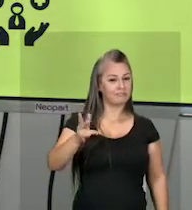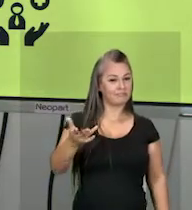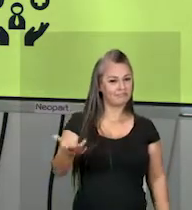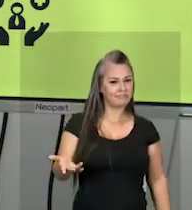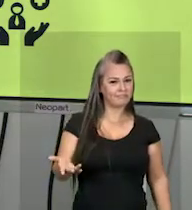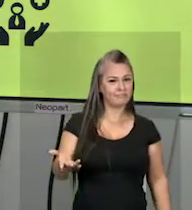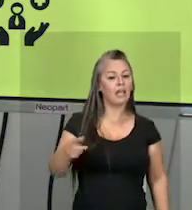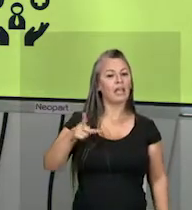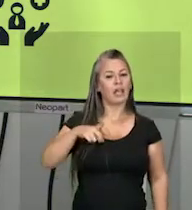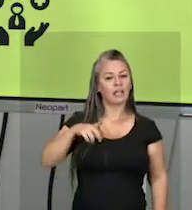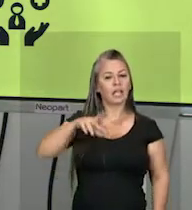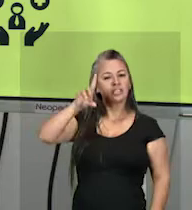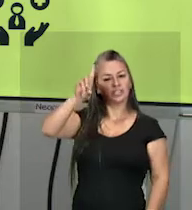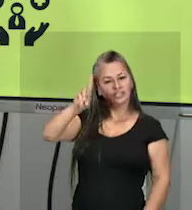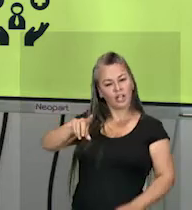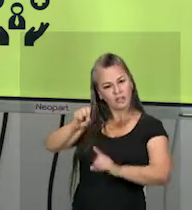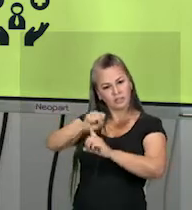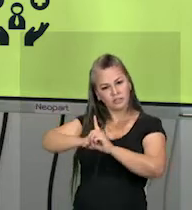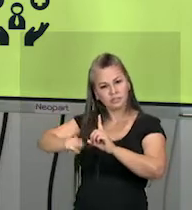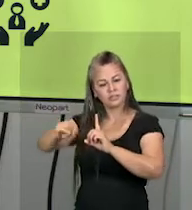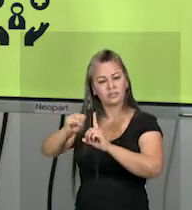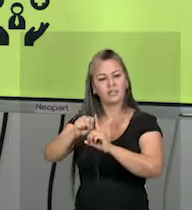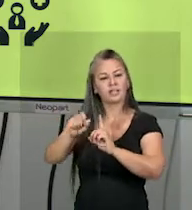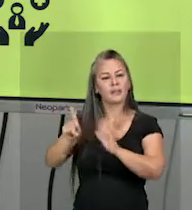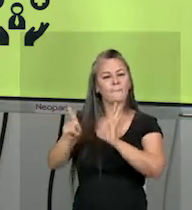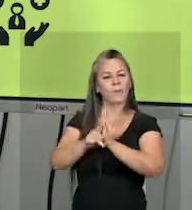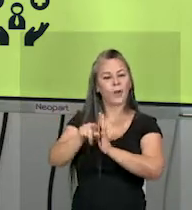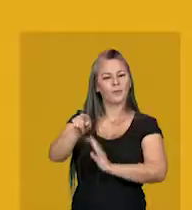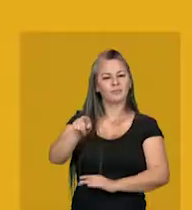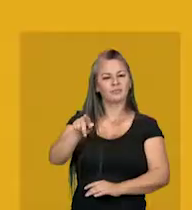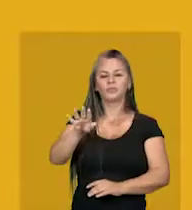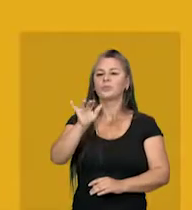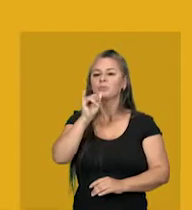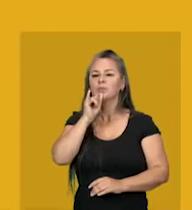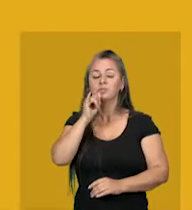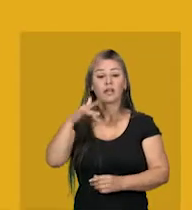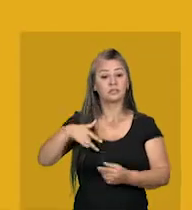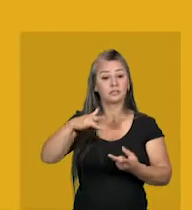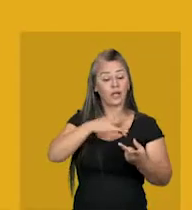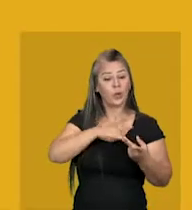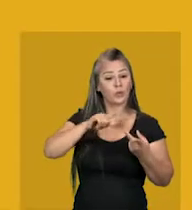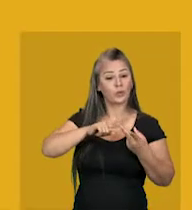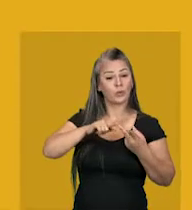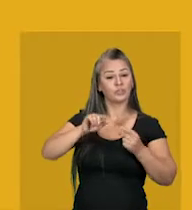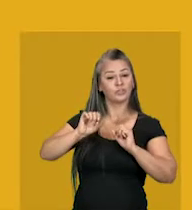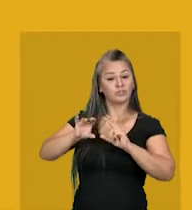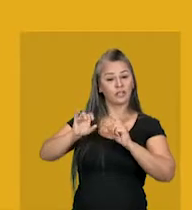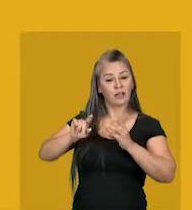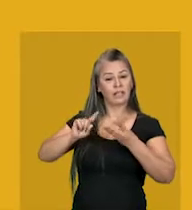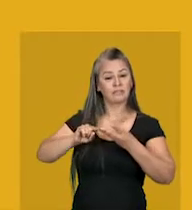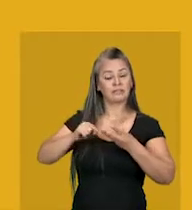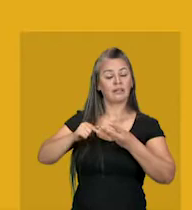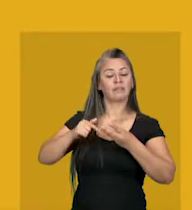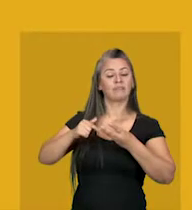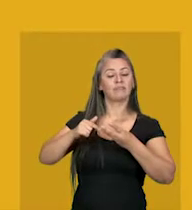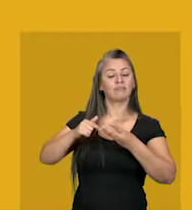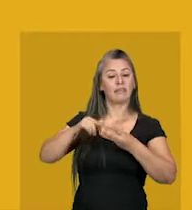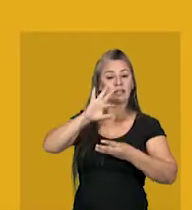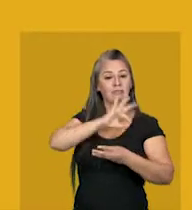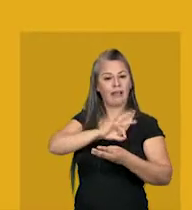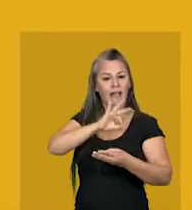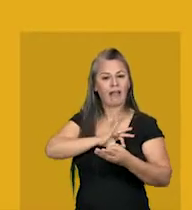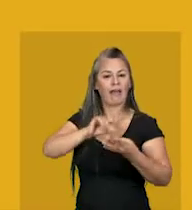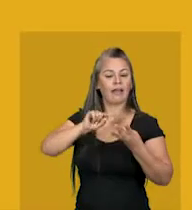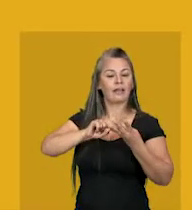A garantia dos direitos sociais é a marca desse tipo de Estado, né? Então, saúde, educação, trabalho, salário, transportes, previdência